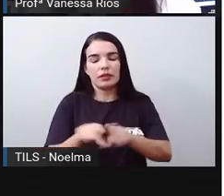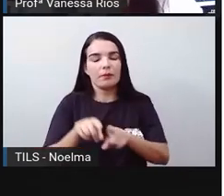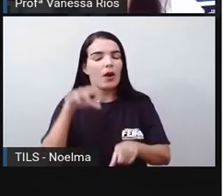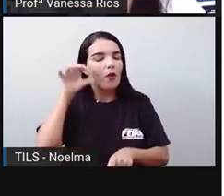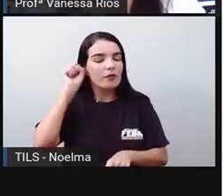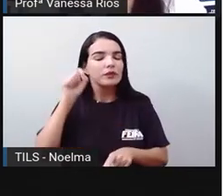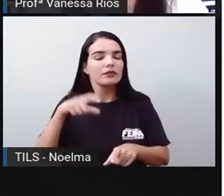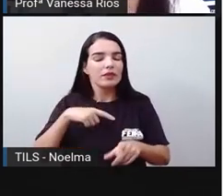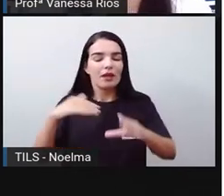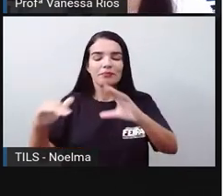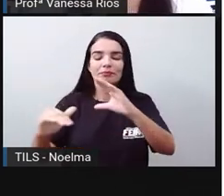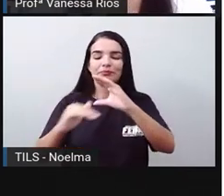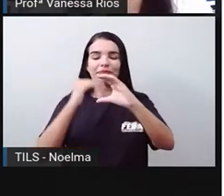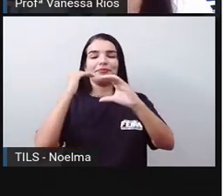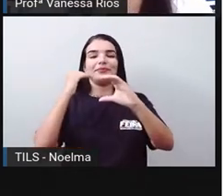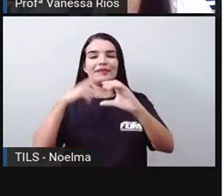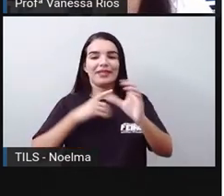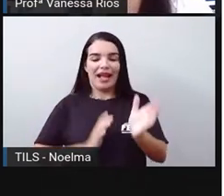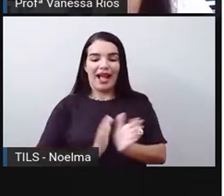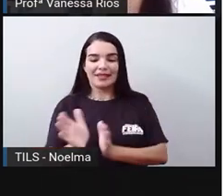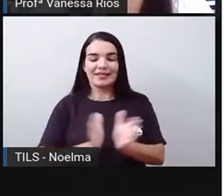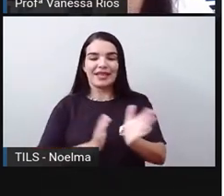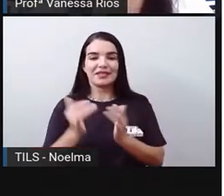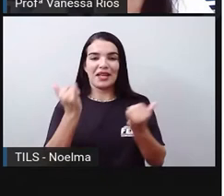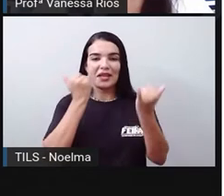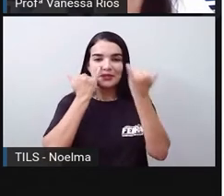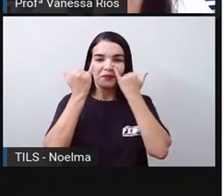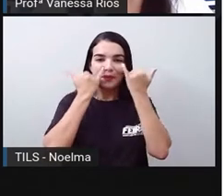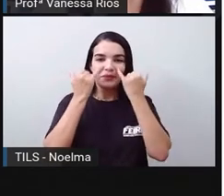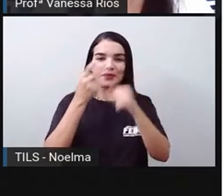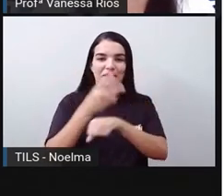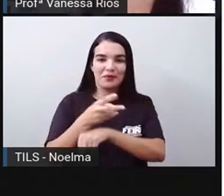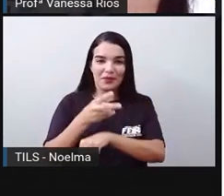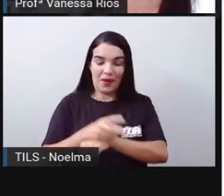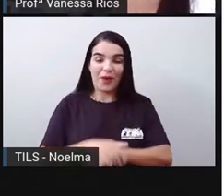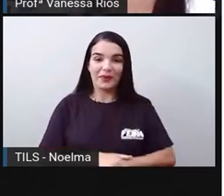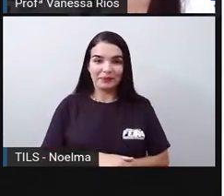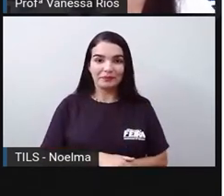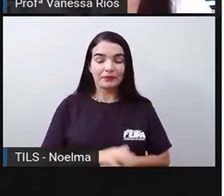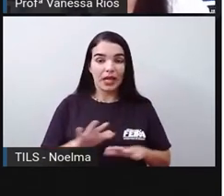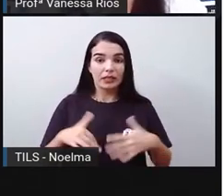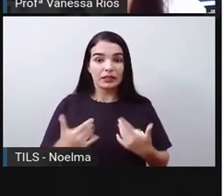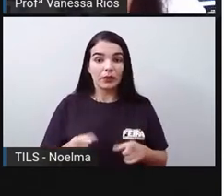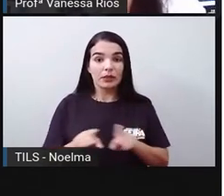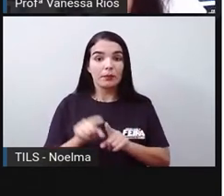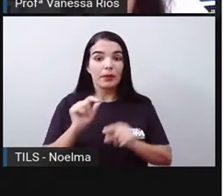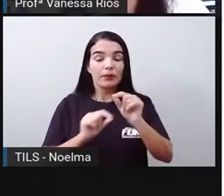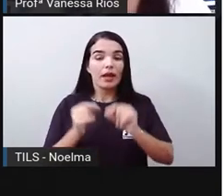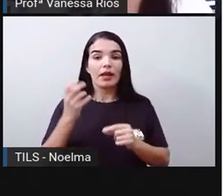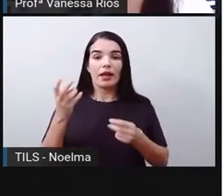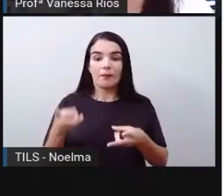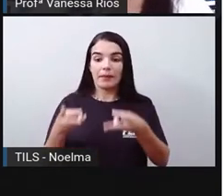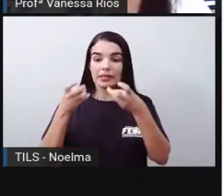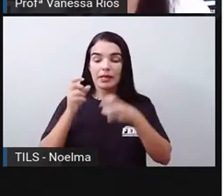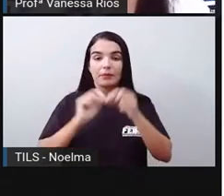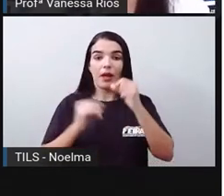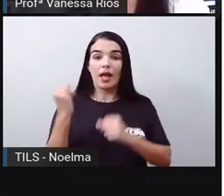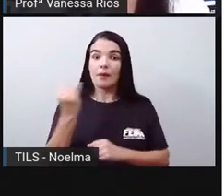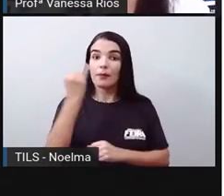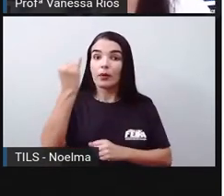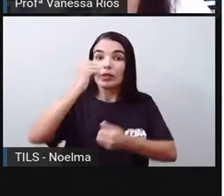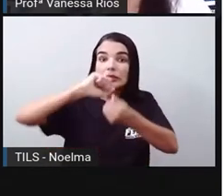as mensagens e ter acesso às informações da videoaula. Então, a gente observa aí a importância em adequar